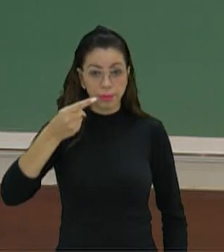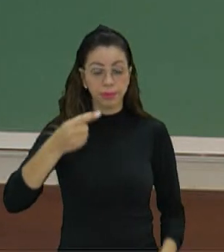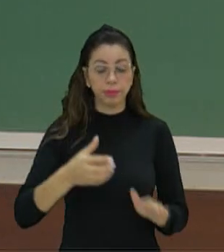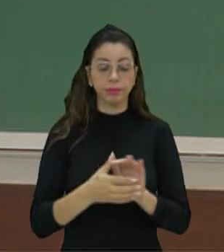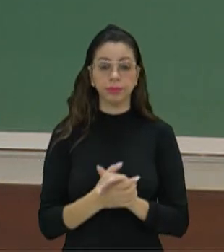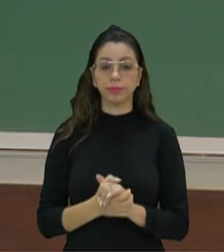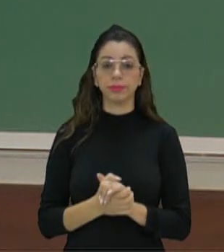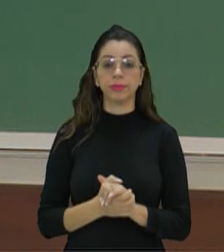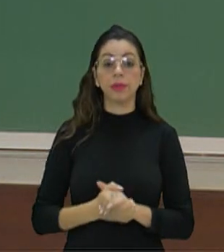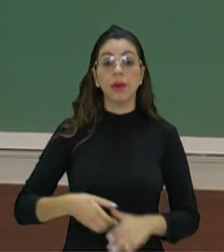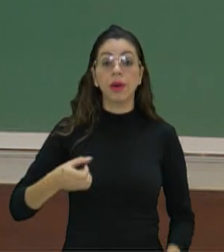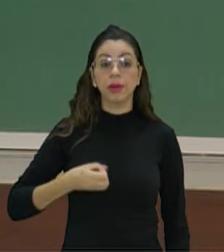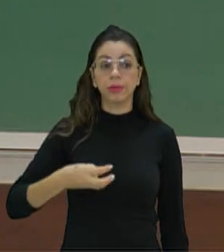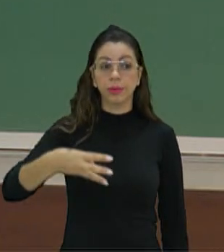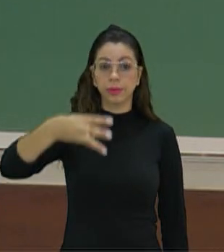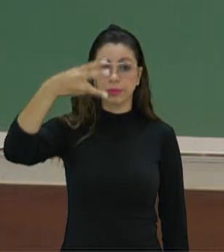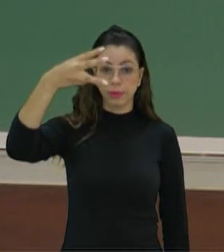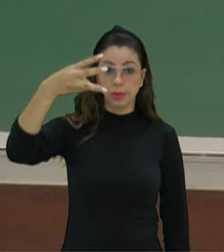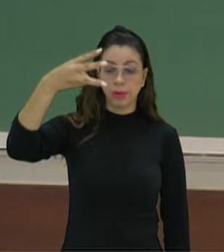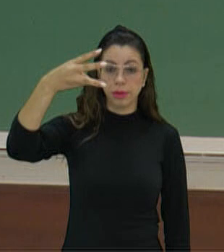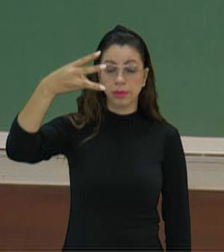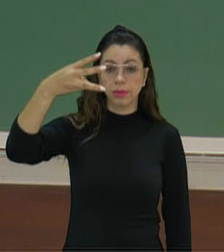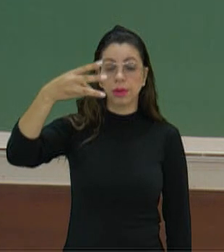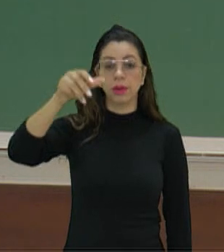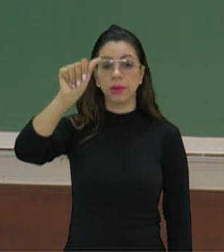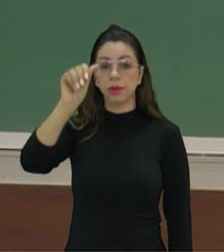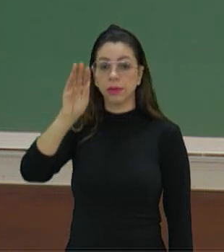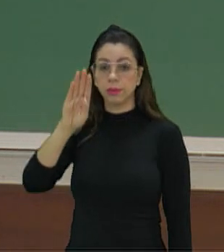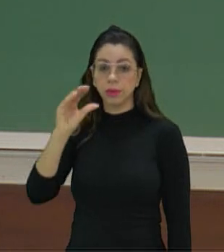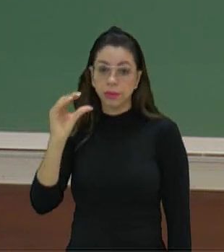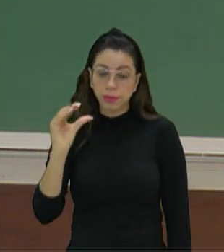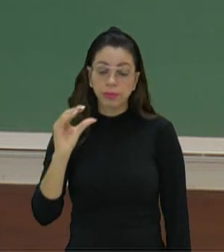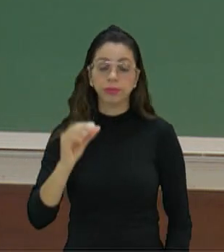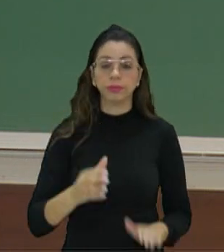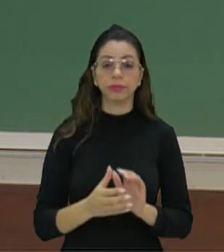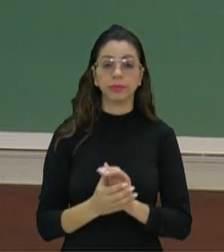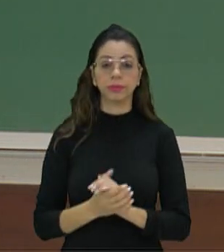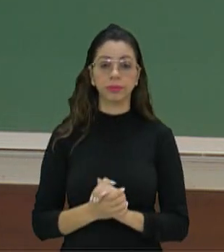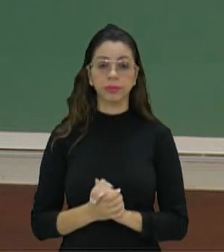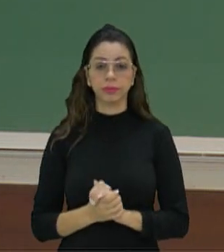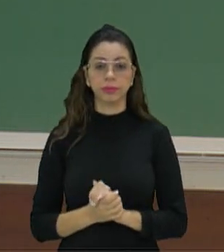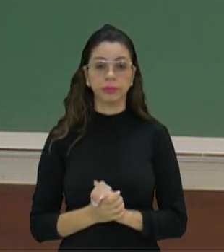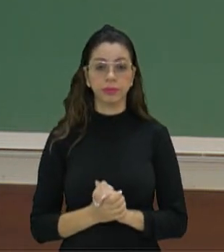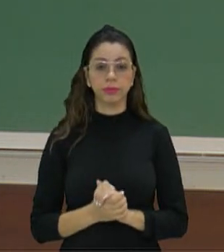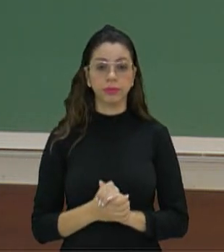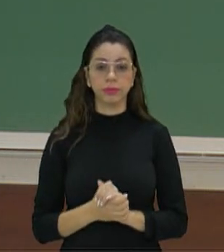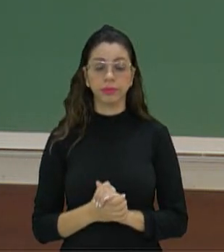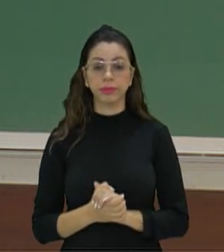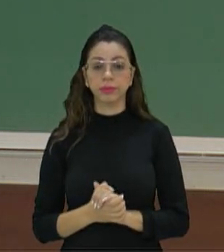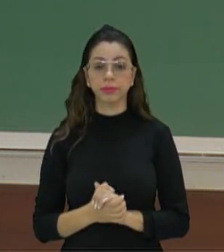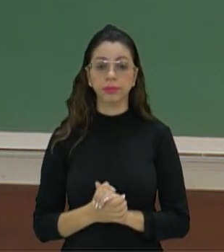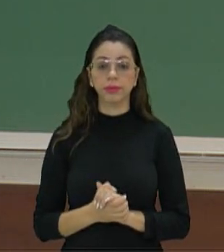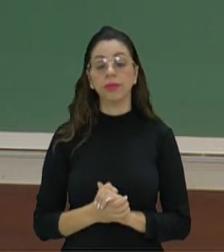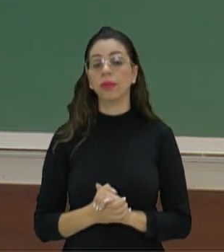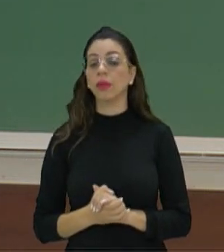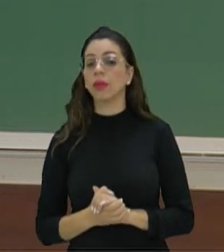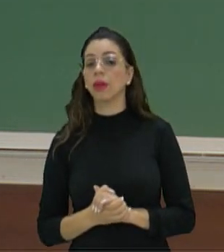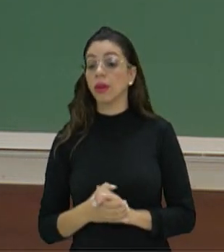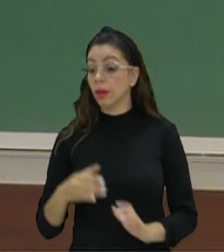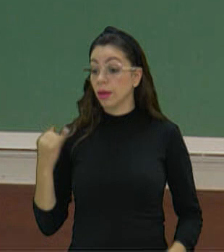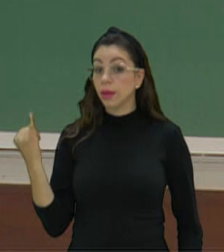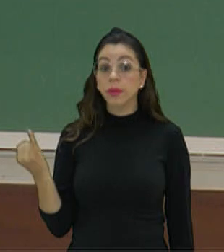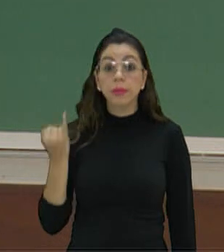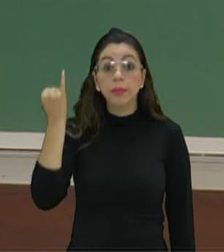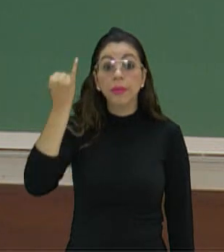número 3 aqui tem alternativas. How important is studying for you? Quão importante